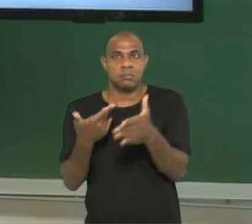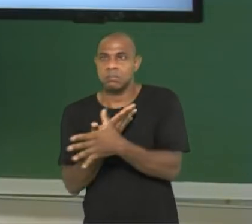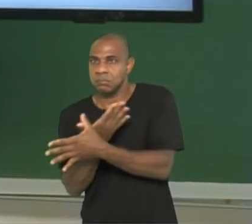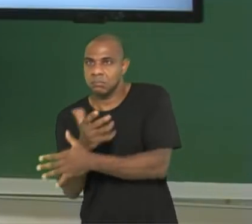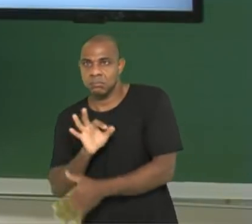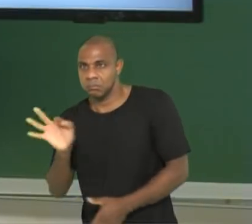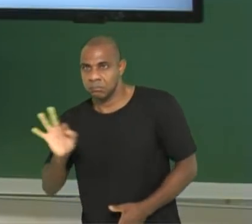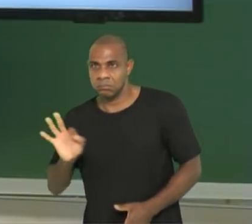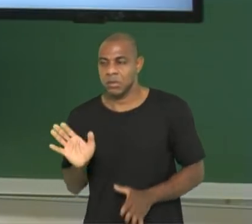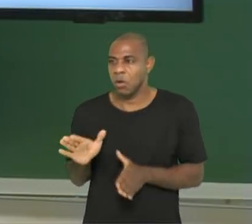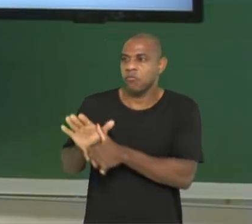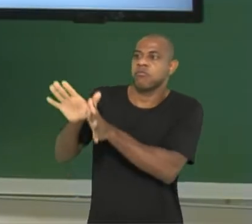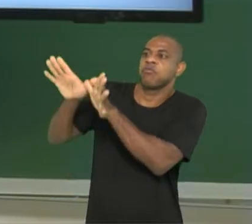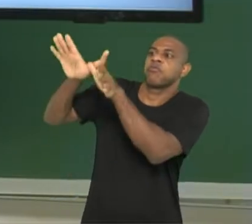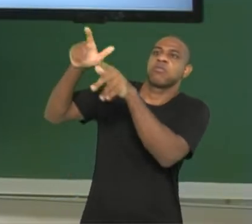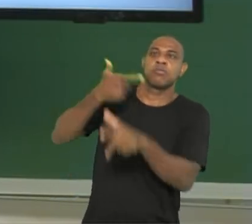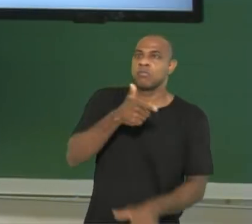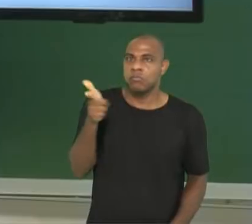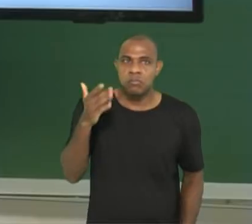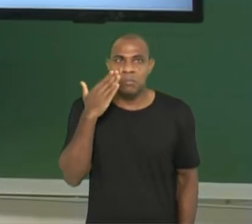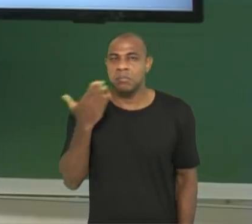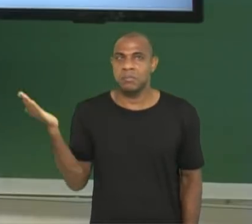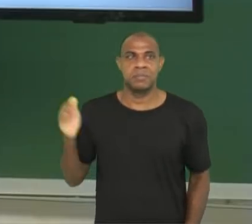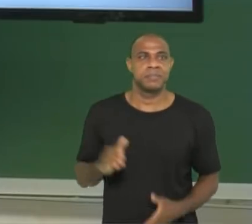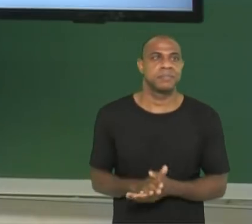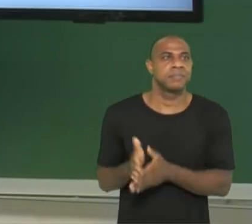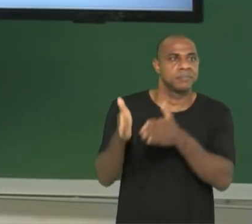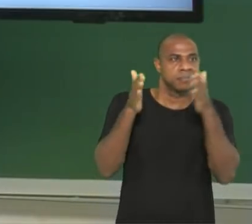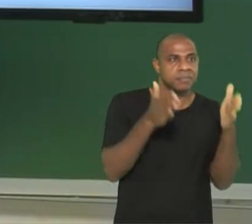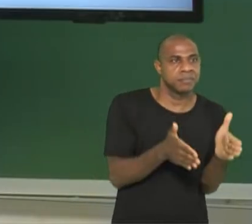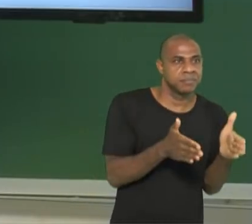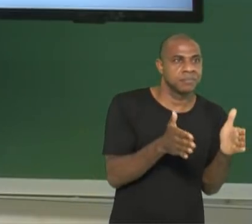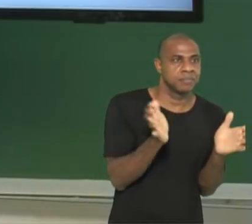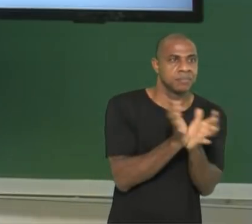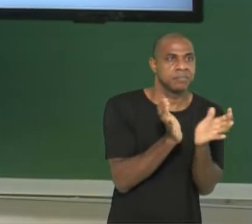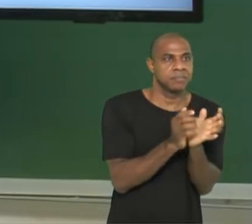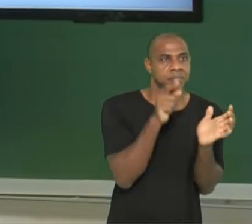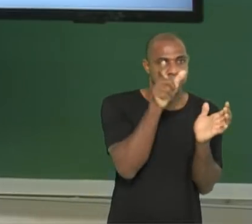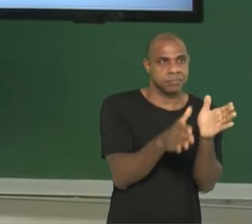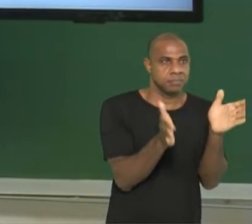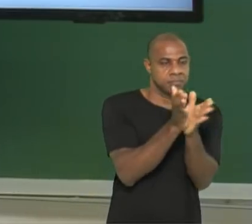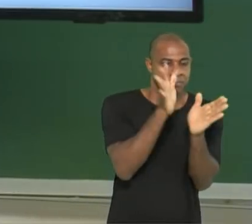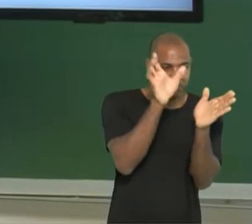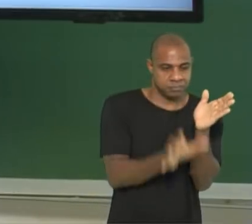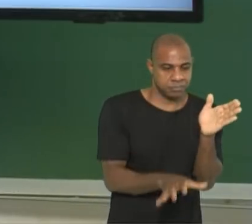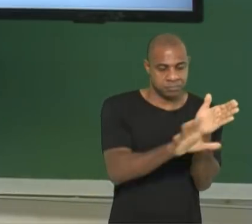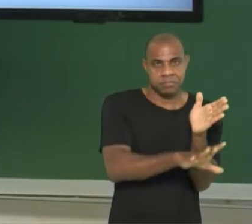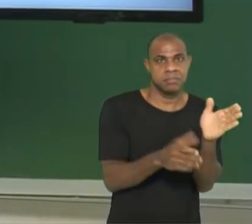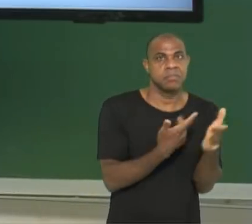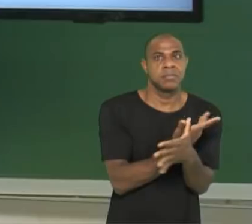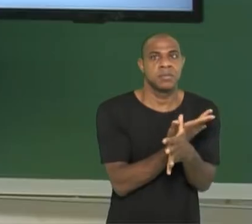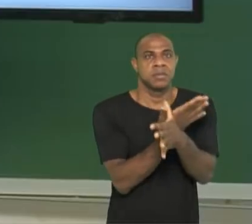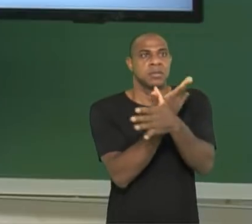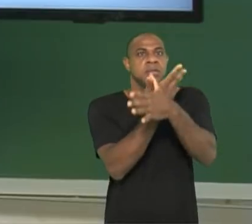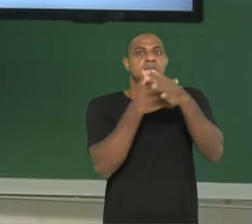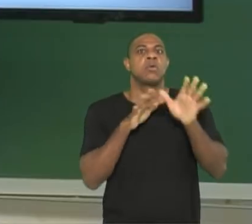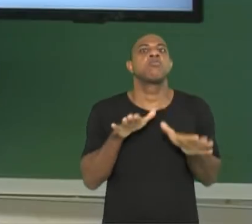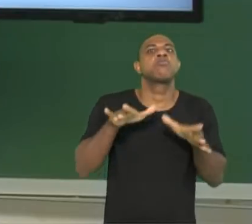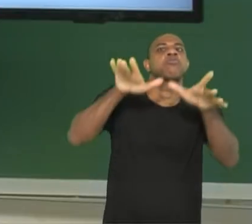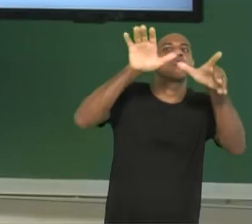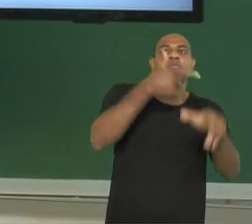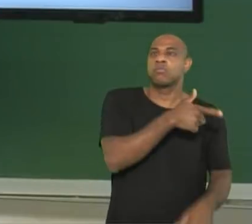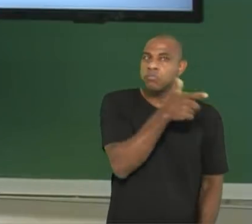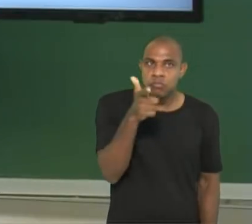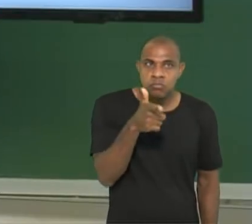grupos, as ratitas e as carenatas. Você lembra disso? Aves ratitas não voam e não nadam.